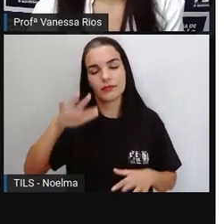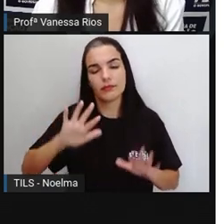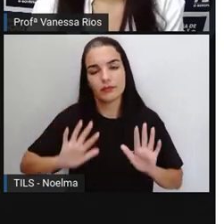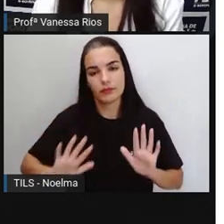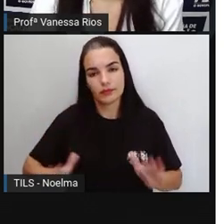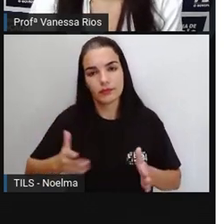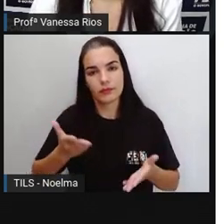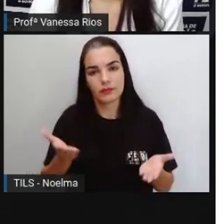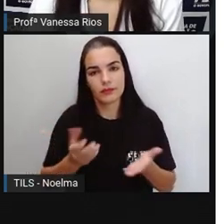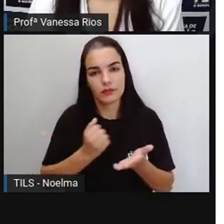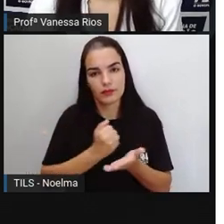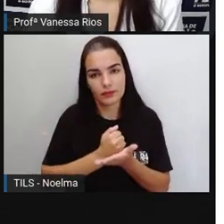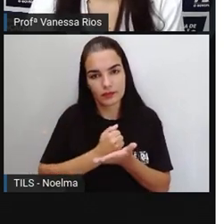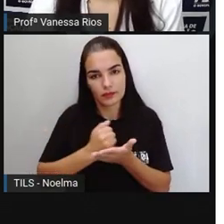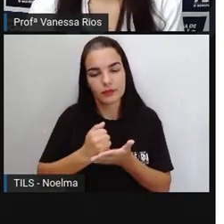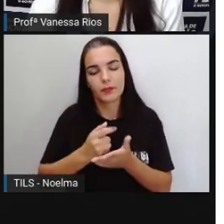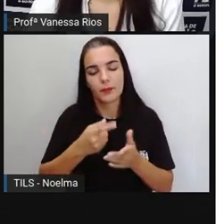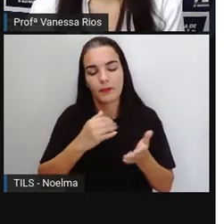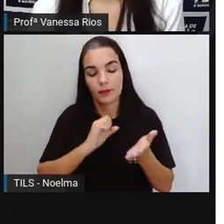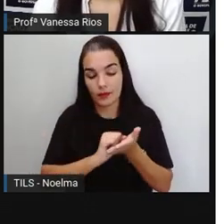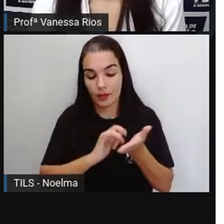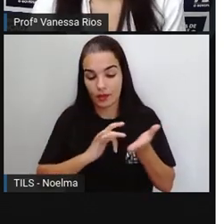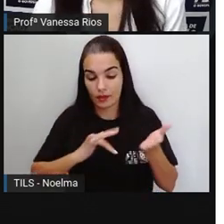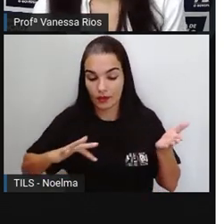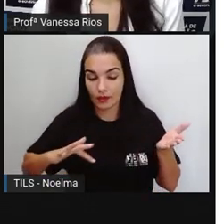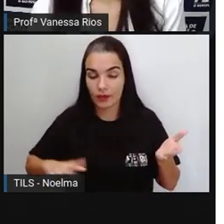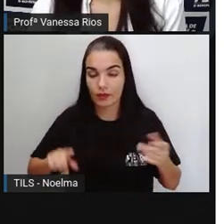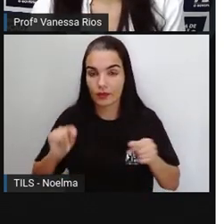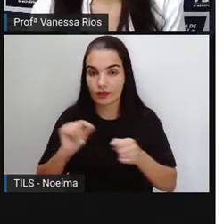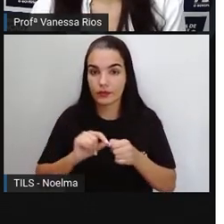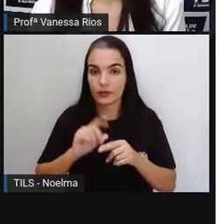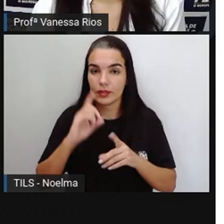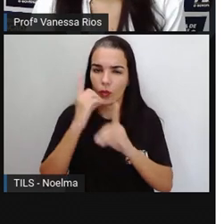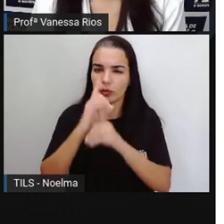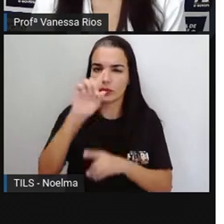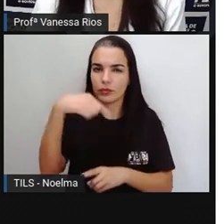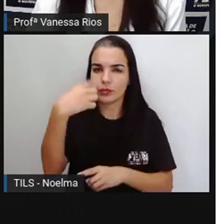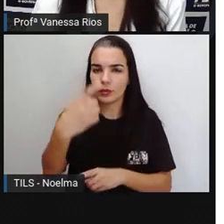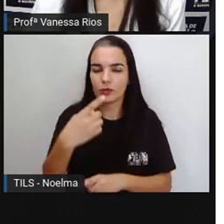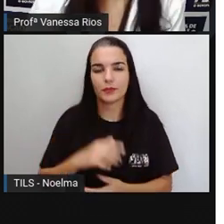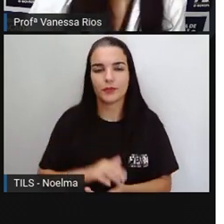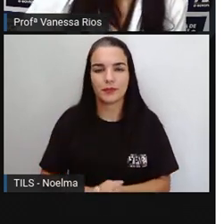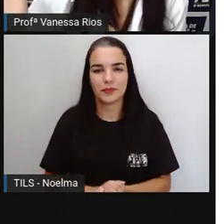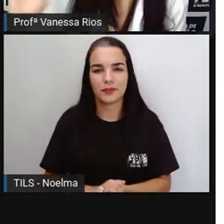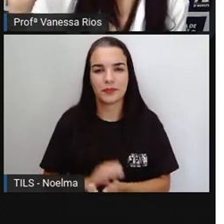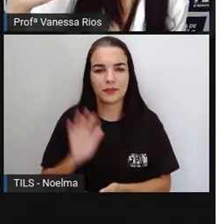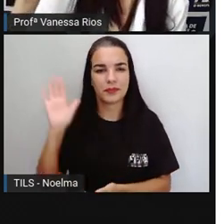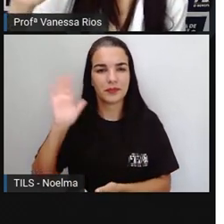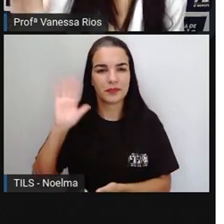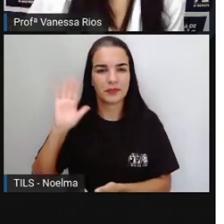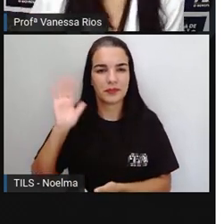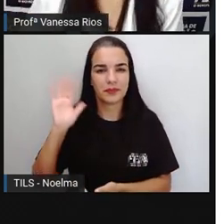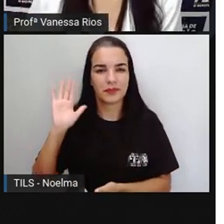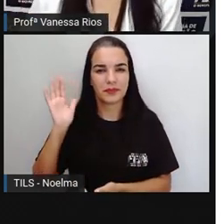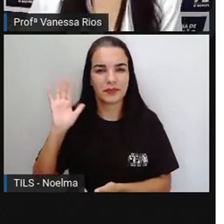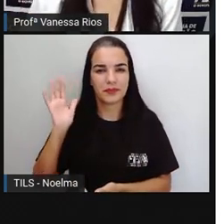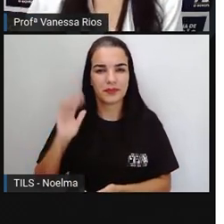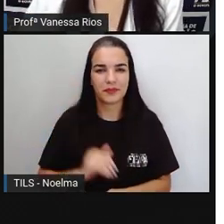vai dar continuidade com a sua atividade, tá certo? E a gente se encontra no próximo momento. Tchau, tchau.